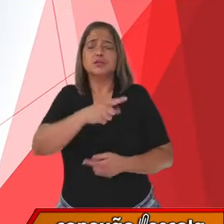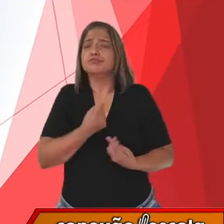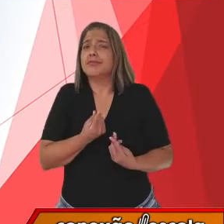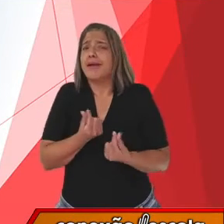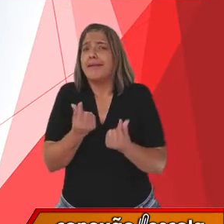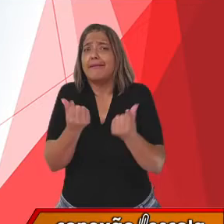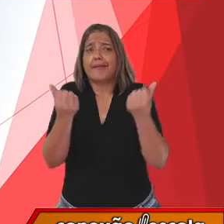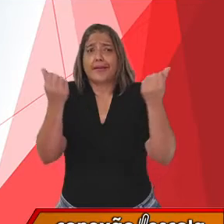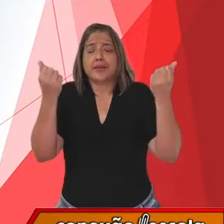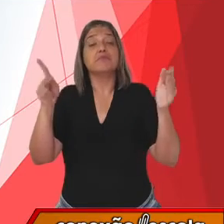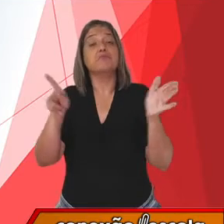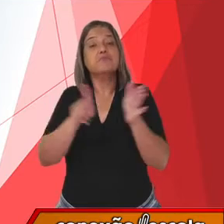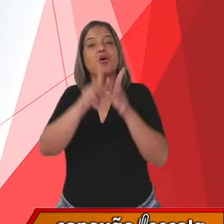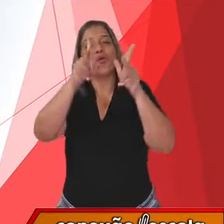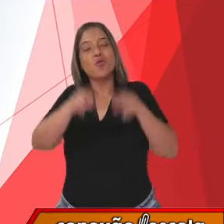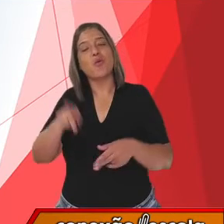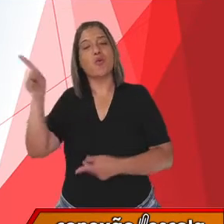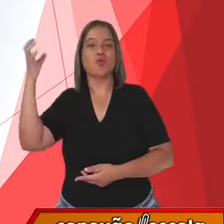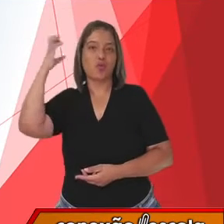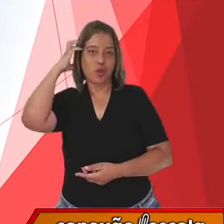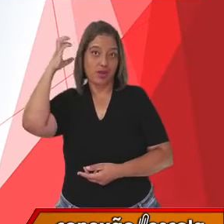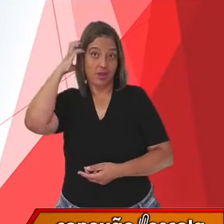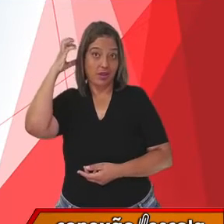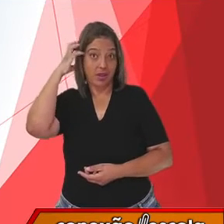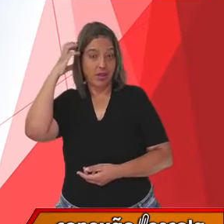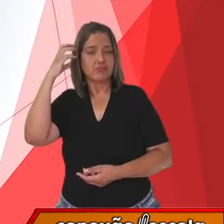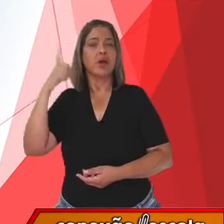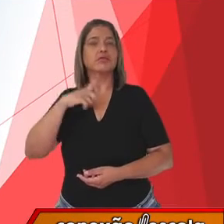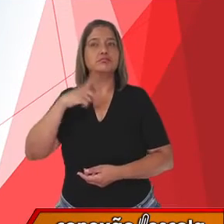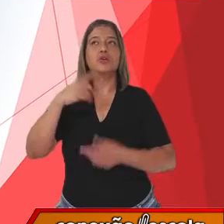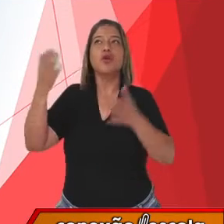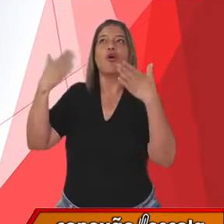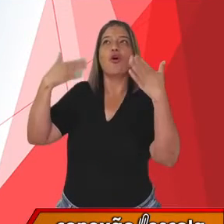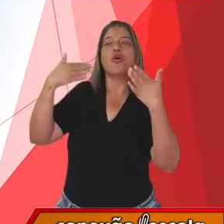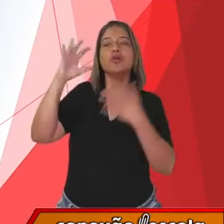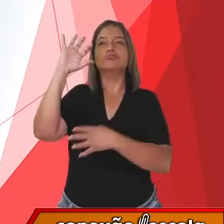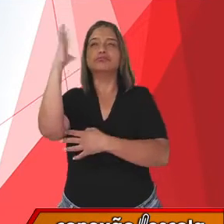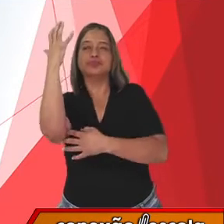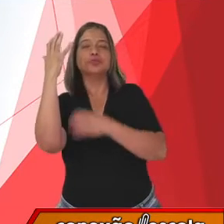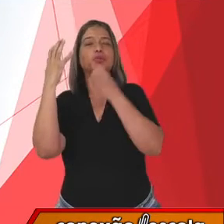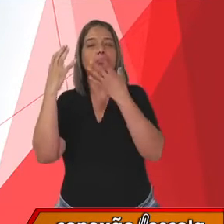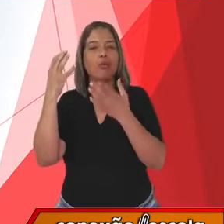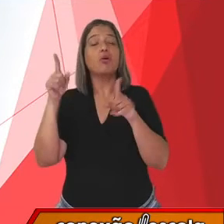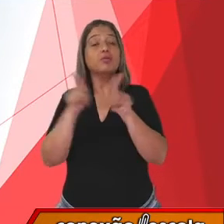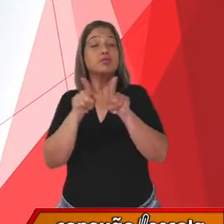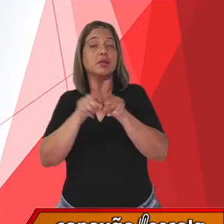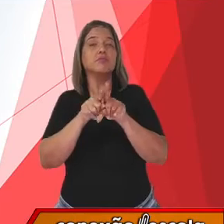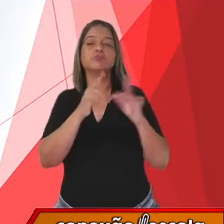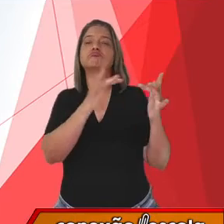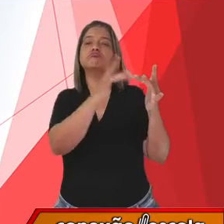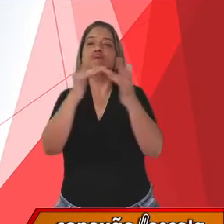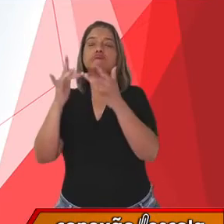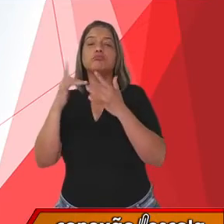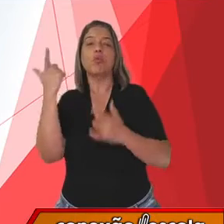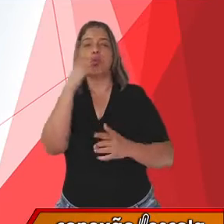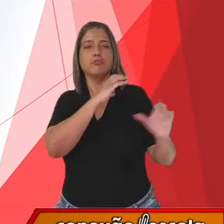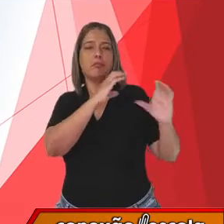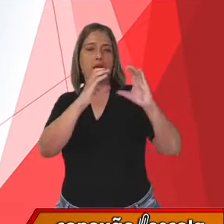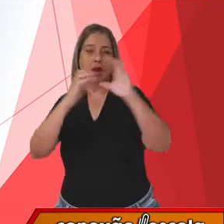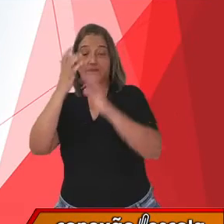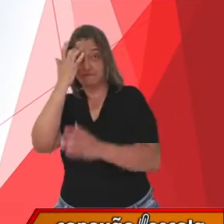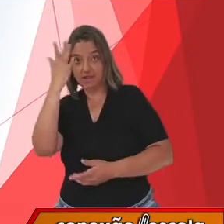ricas quanto as de Cuiabá, com ótimo clima e fácil comunicação. Pouco tempo depois,